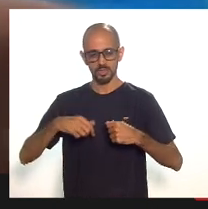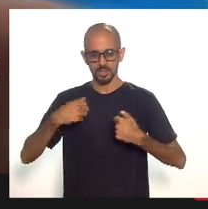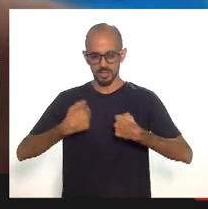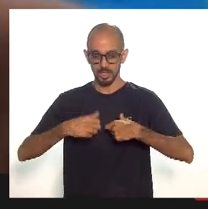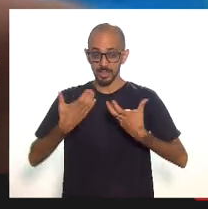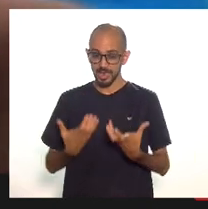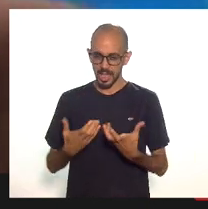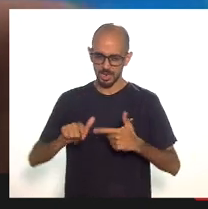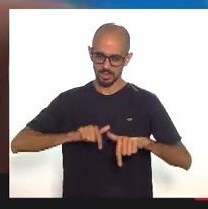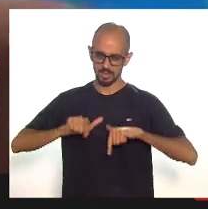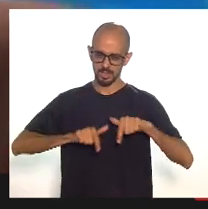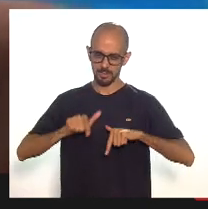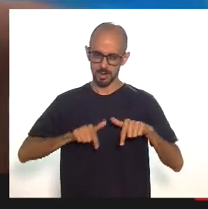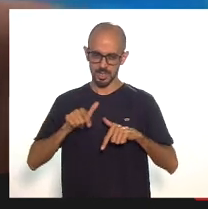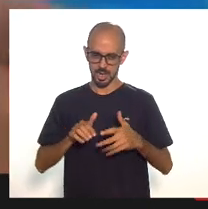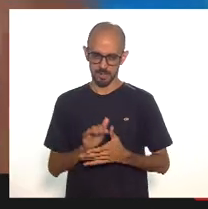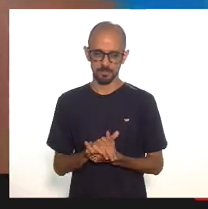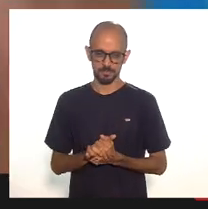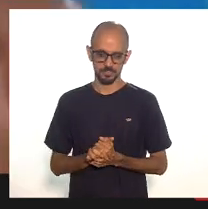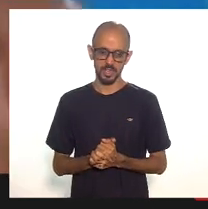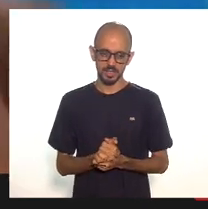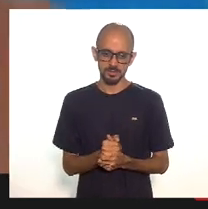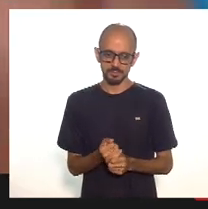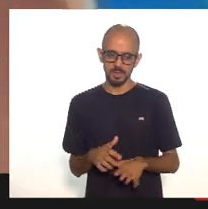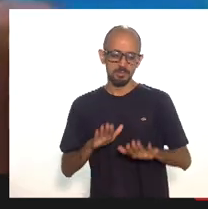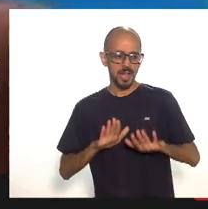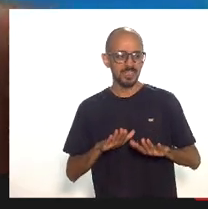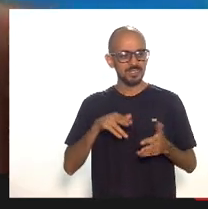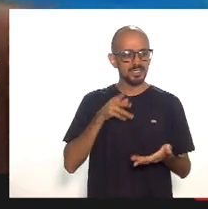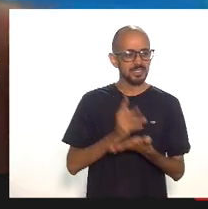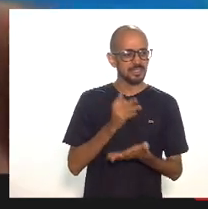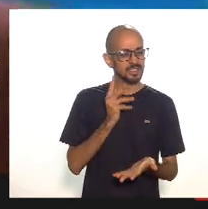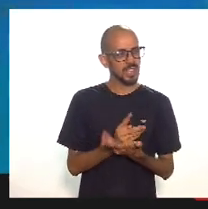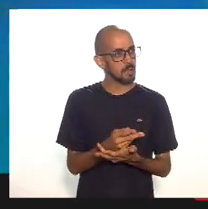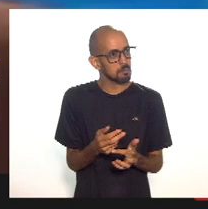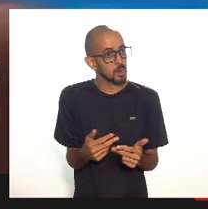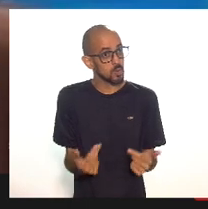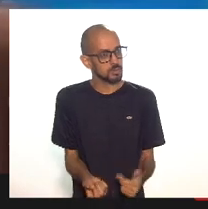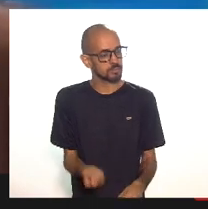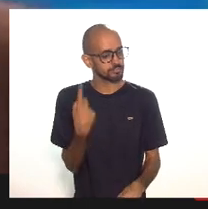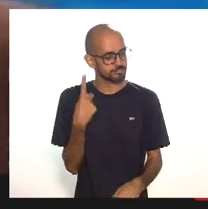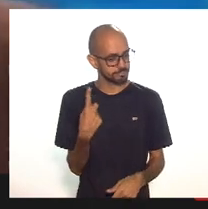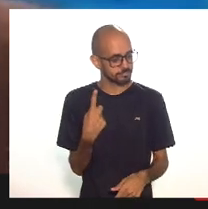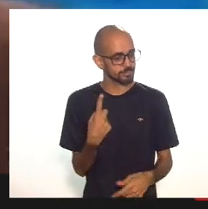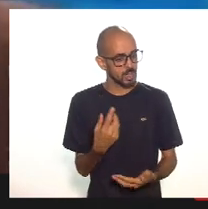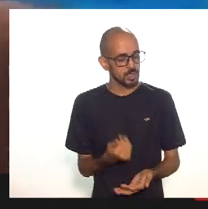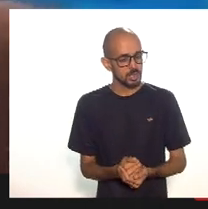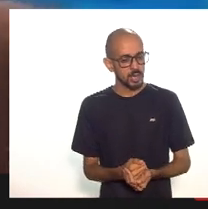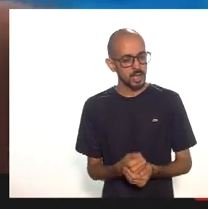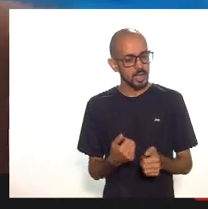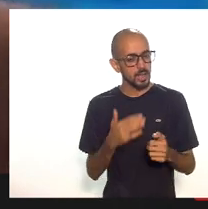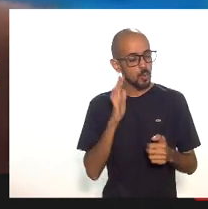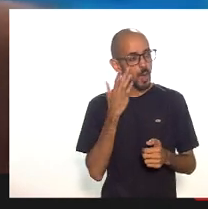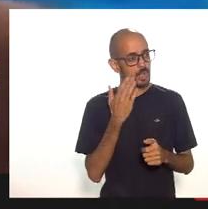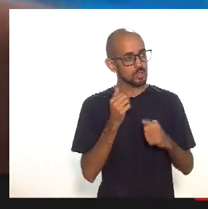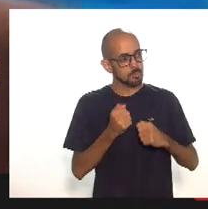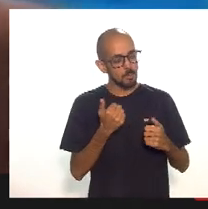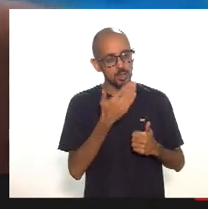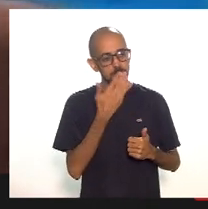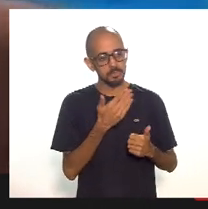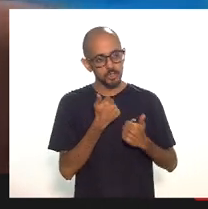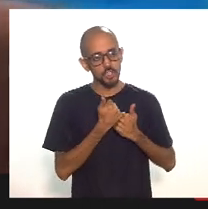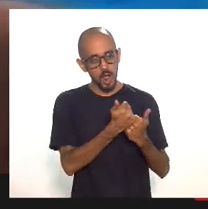trabalhar. Tem muita gente para trabalhar, mas tem sempre alguma coisa esquisita nisso tudo aí. Eu sugiro que ele possa pedir o auxílio